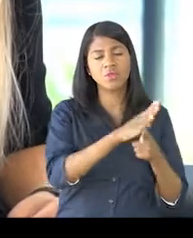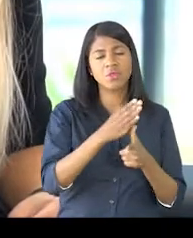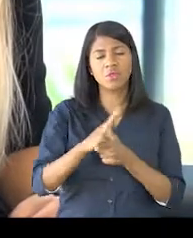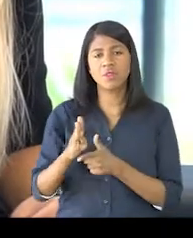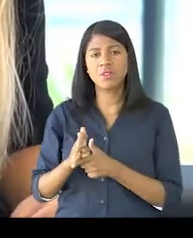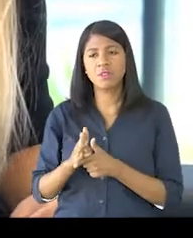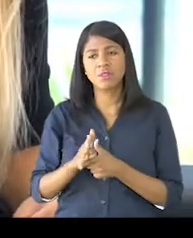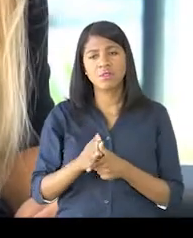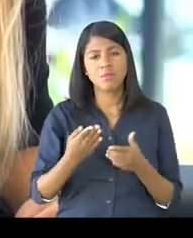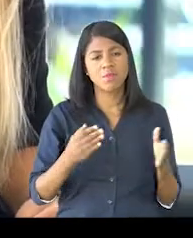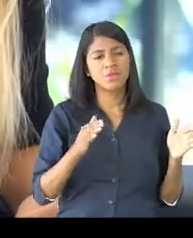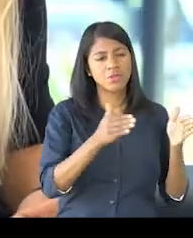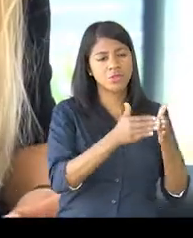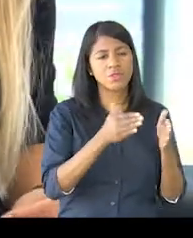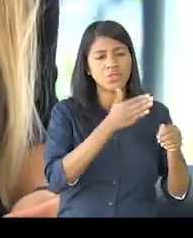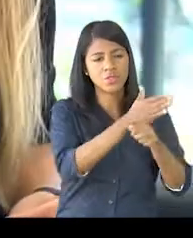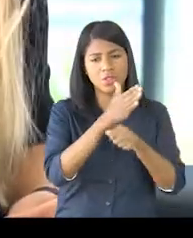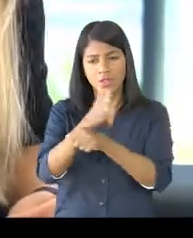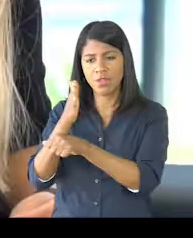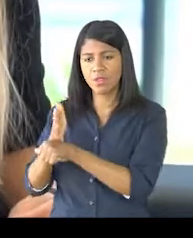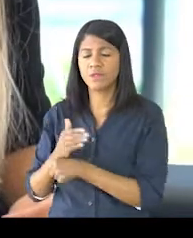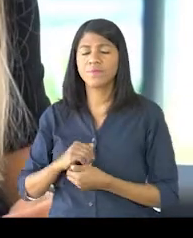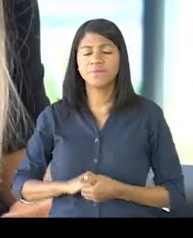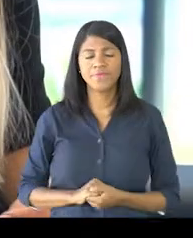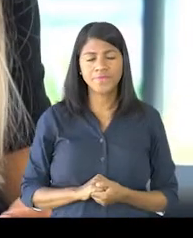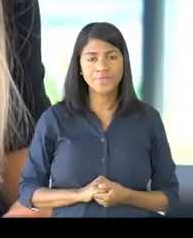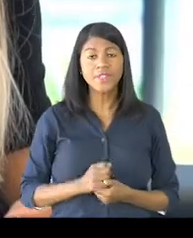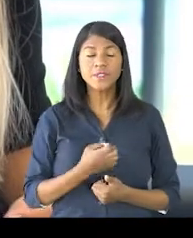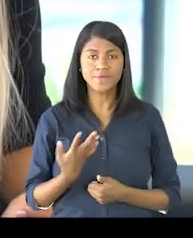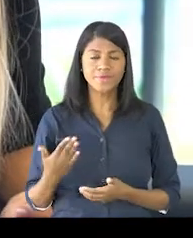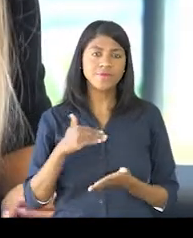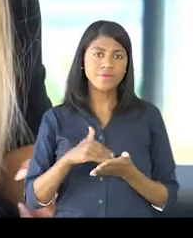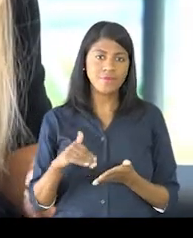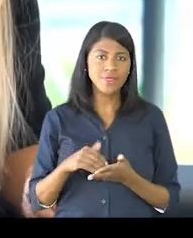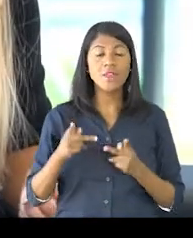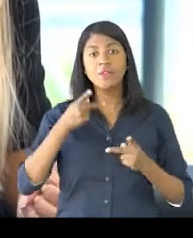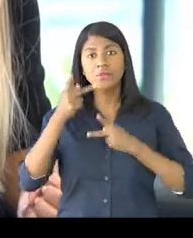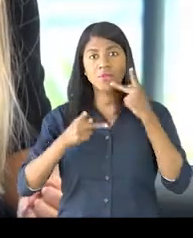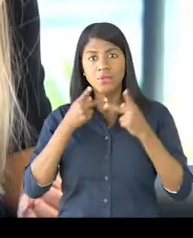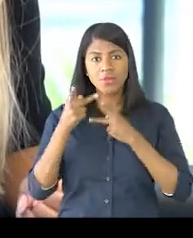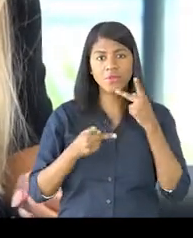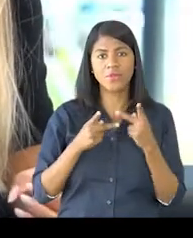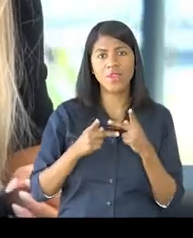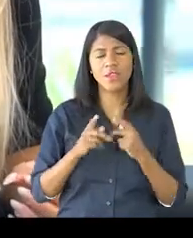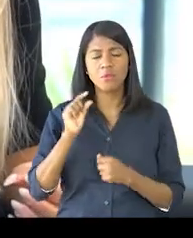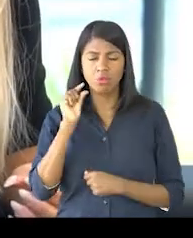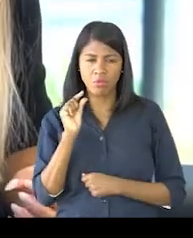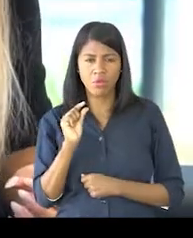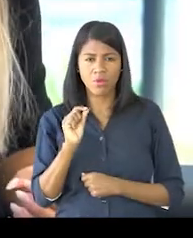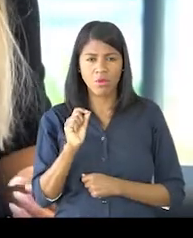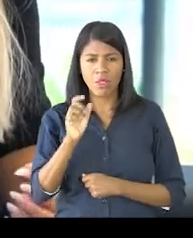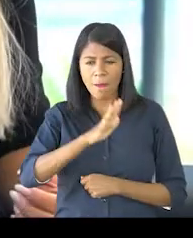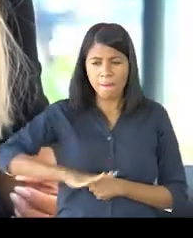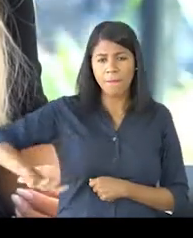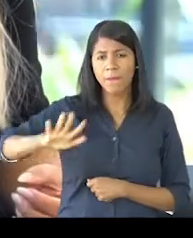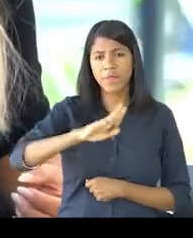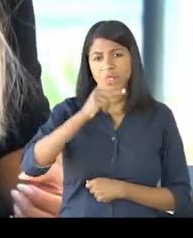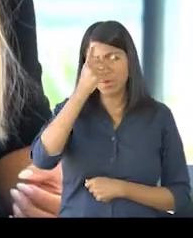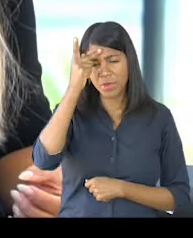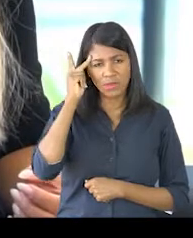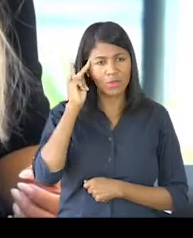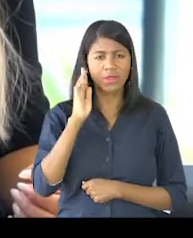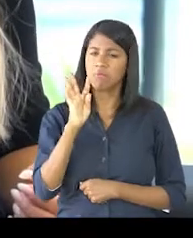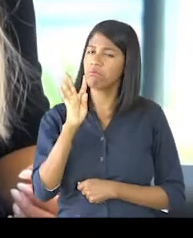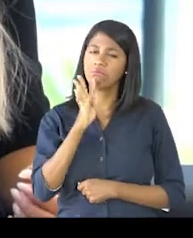cujo homem está querendo matar essa mulher, literalmente. Né? E ela não tem para onde ir. Muitas vezes ela não quer ir também